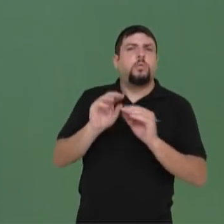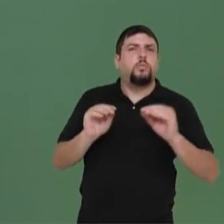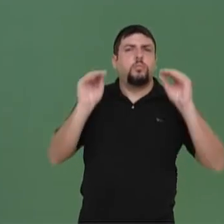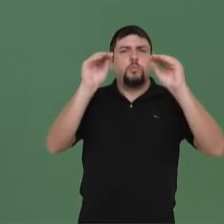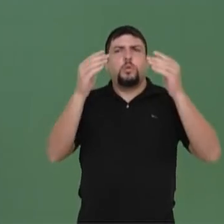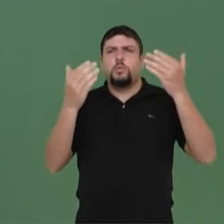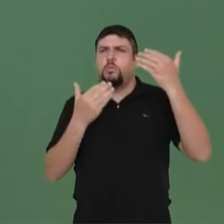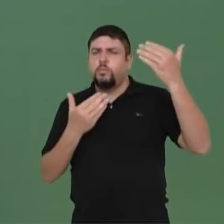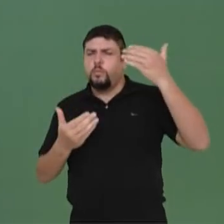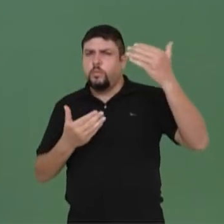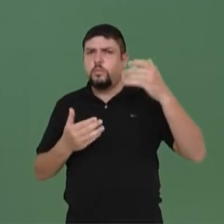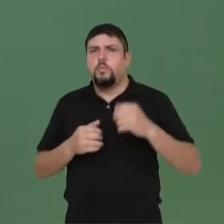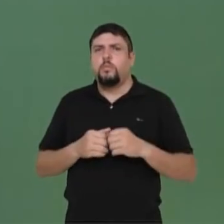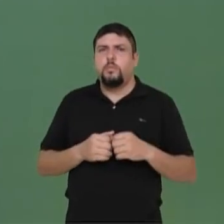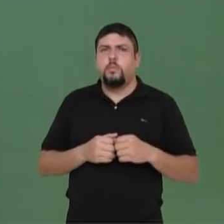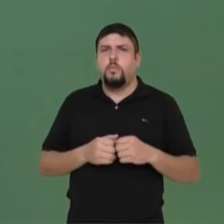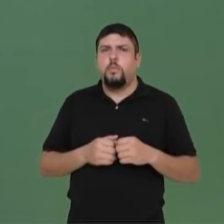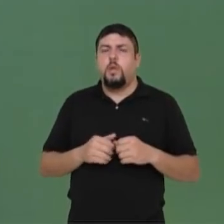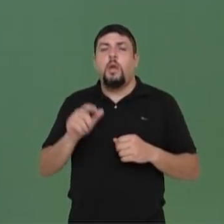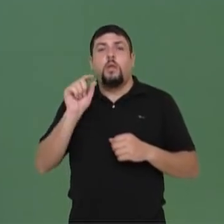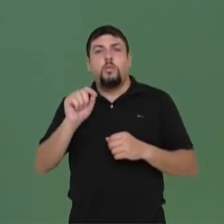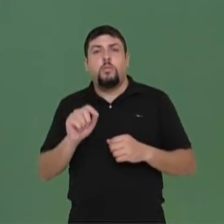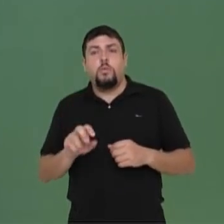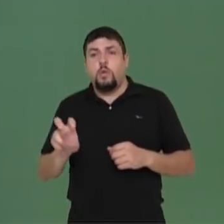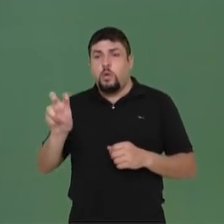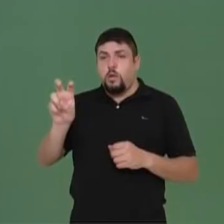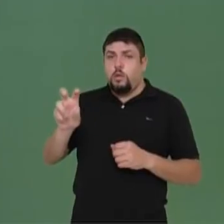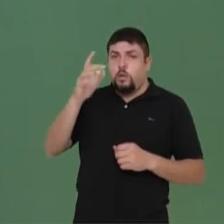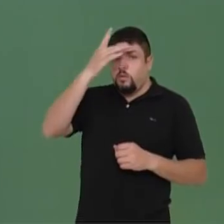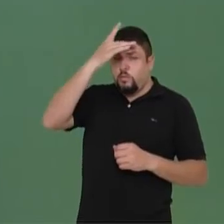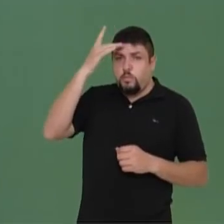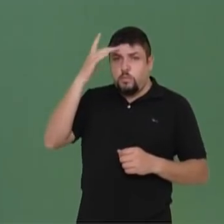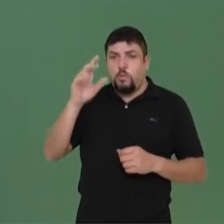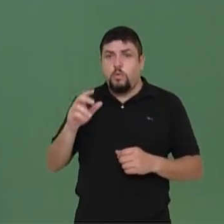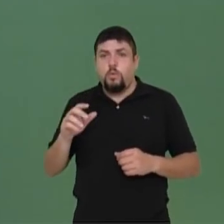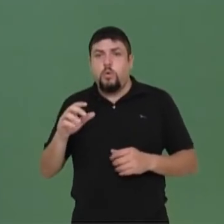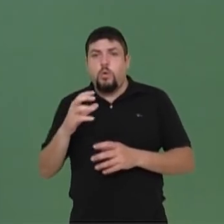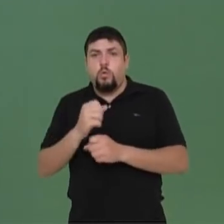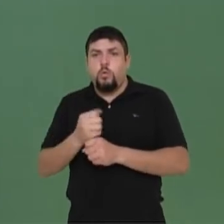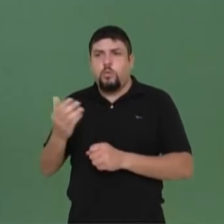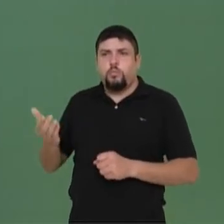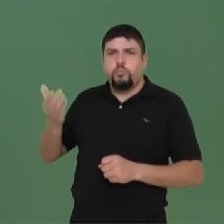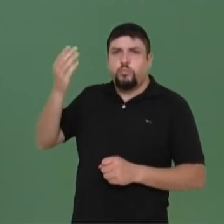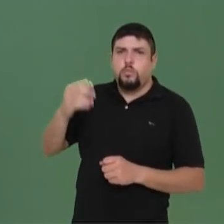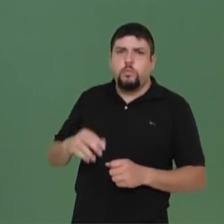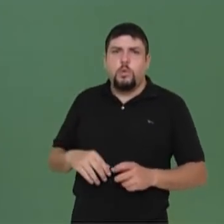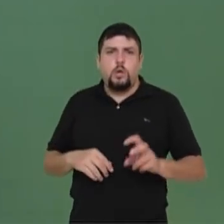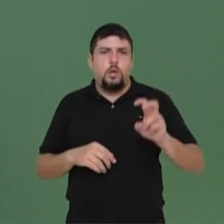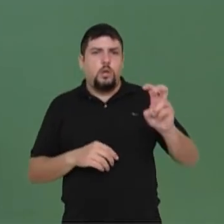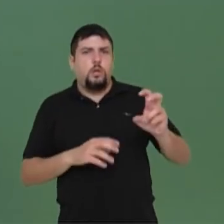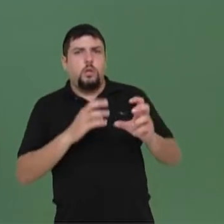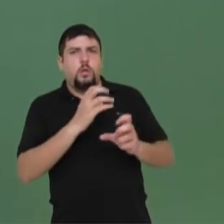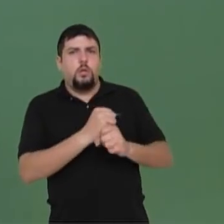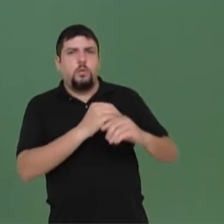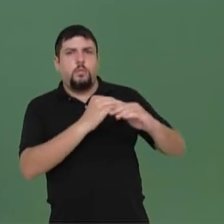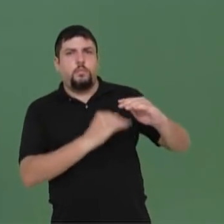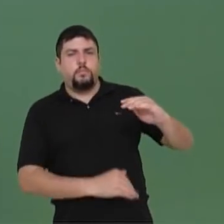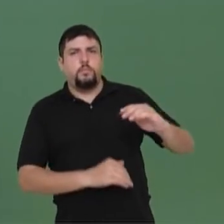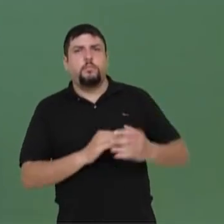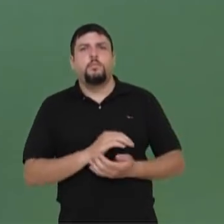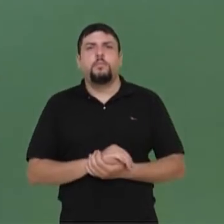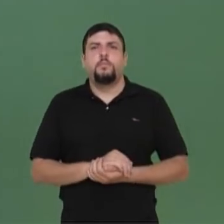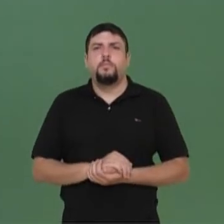caso, em particular, eu tenho 5 estudantes que foram com uma nota acima da média e 5 estudantes que foram com uma nota abaixo da média.